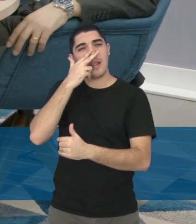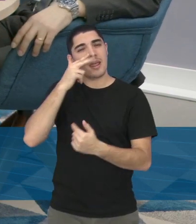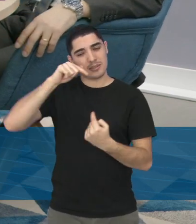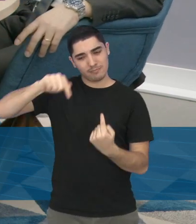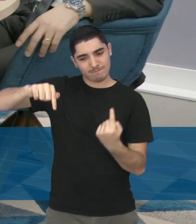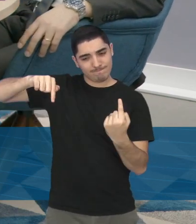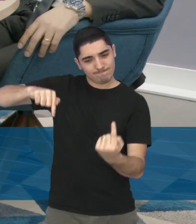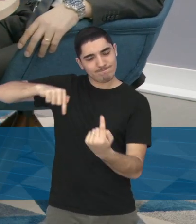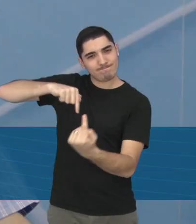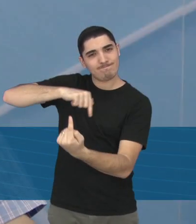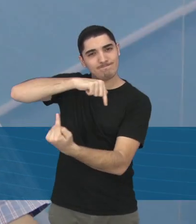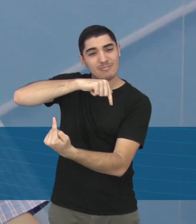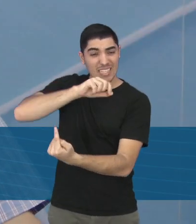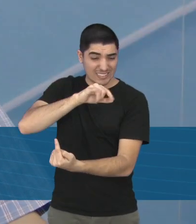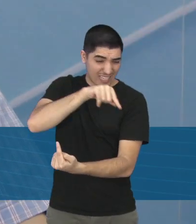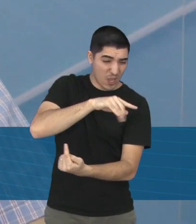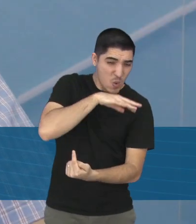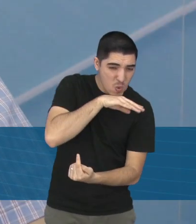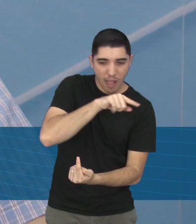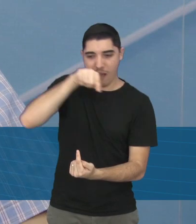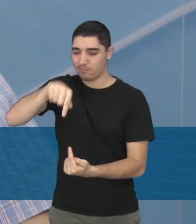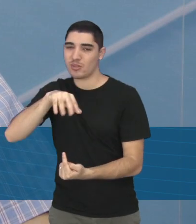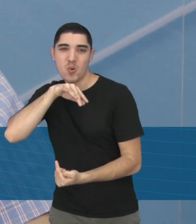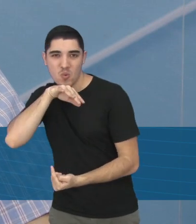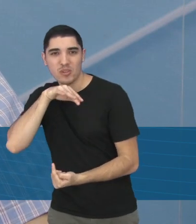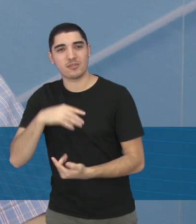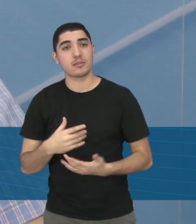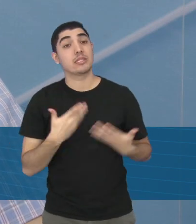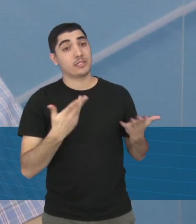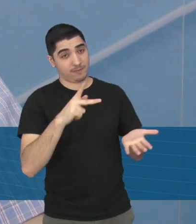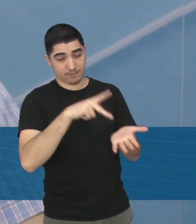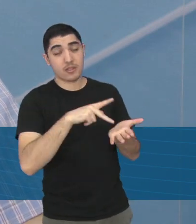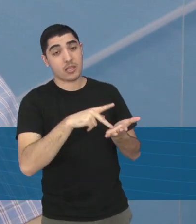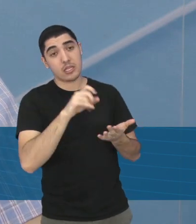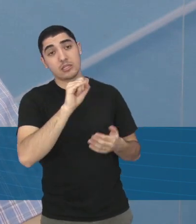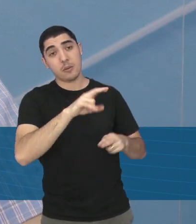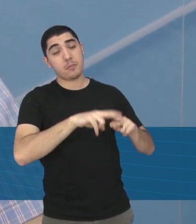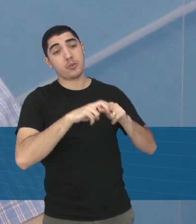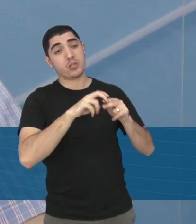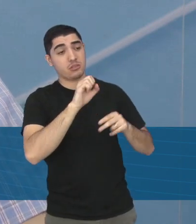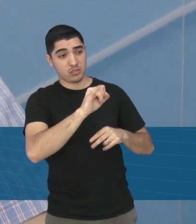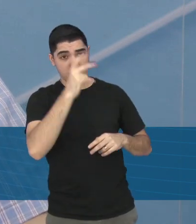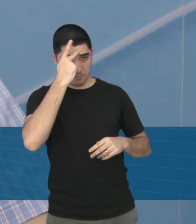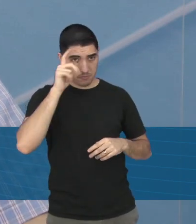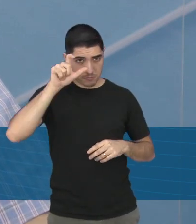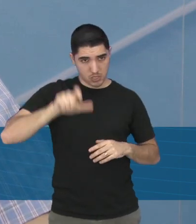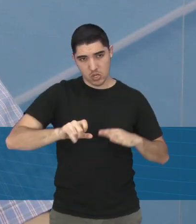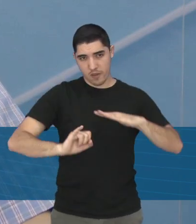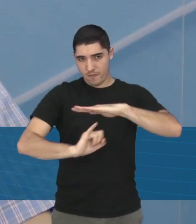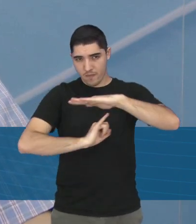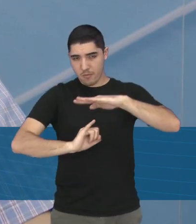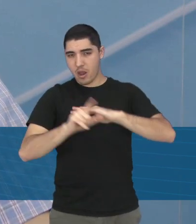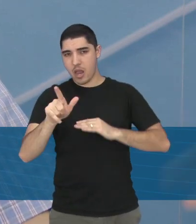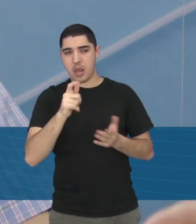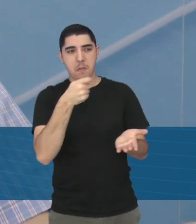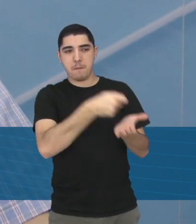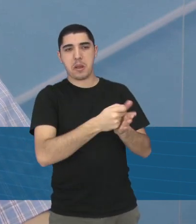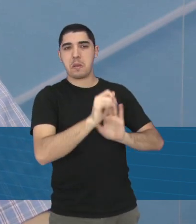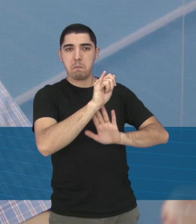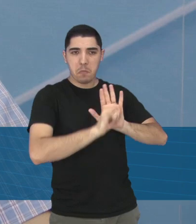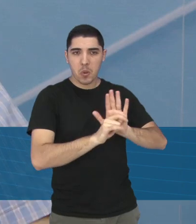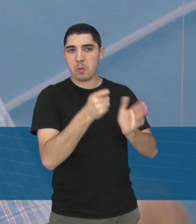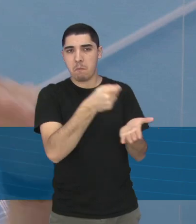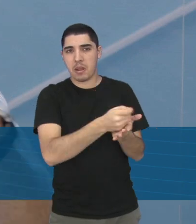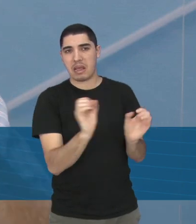que acontece é o seguinte, que é a questão do informal que não contribui com a cidade, ele não paga imposto, não paga taxas e